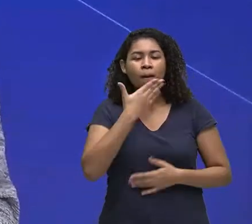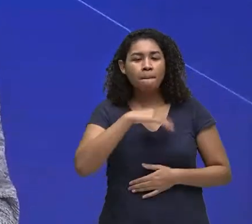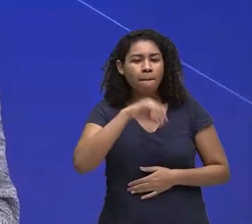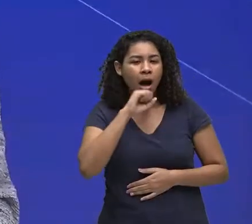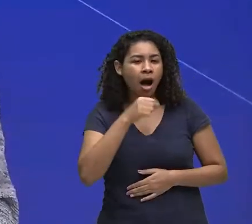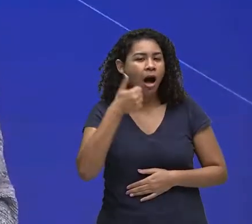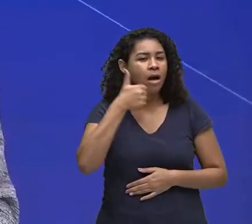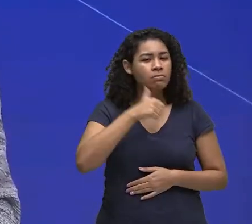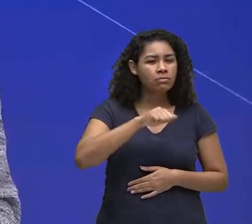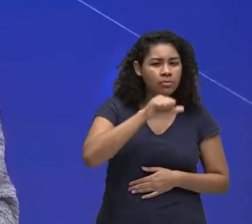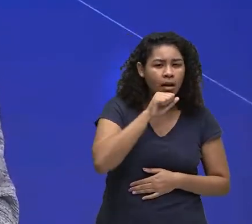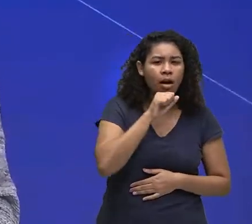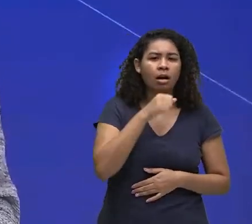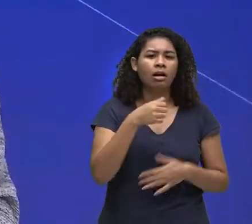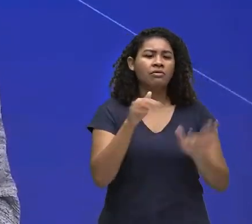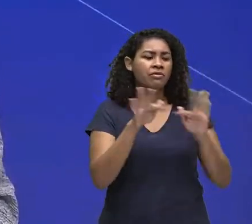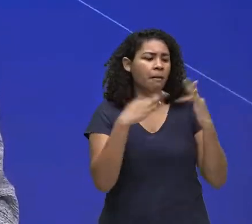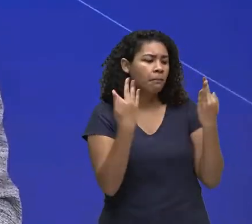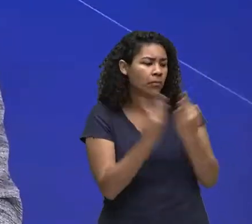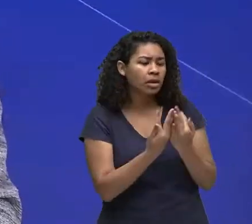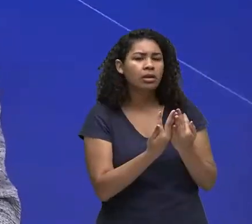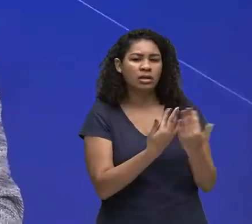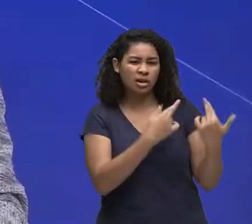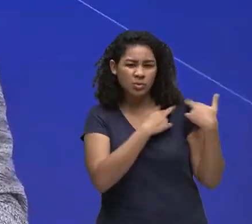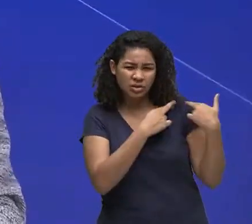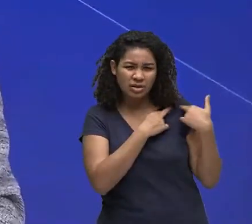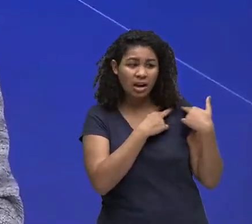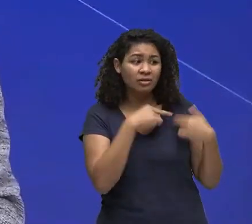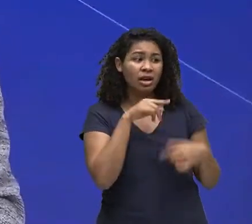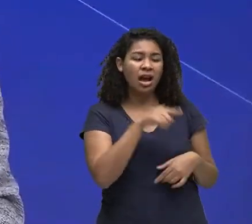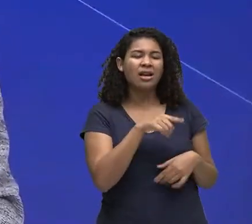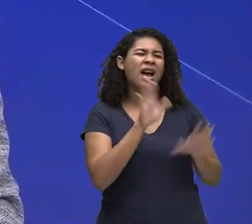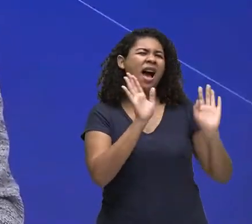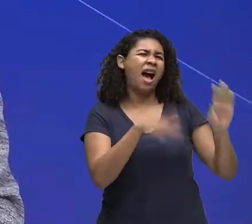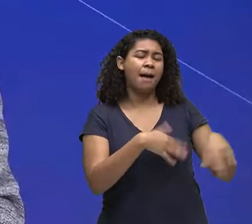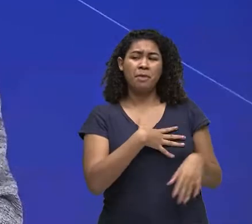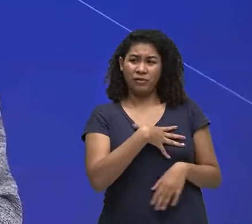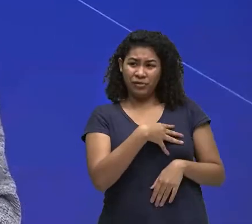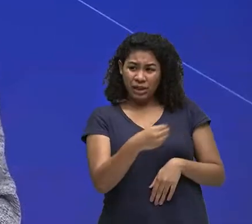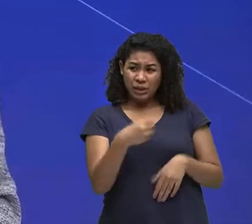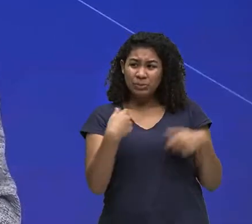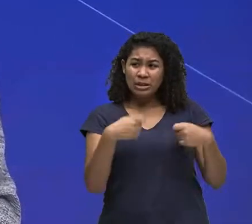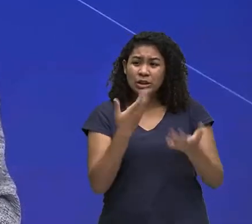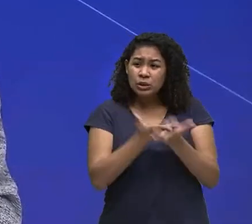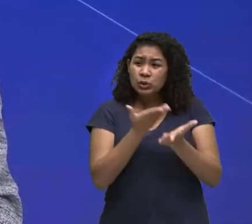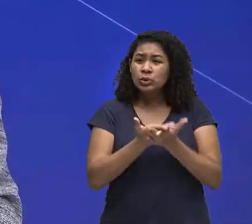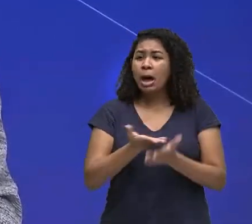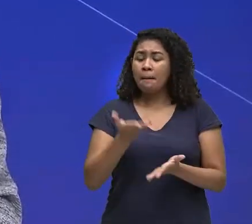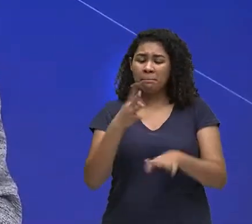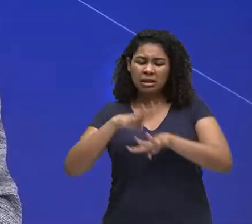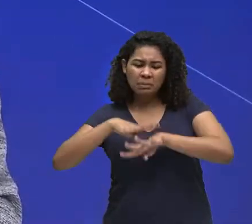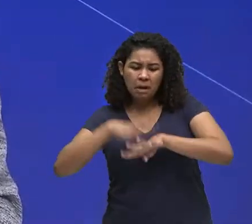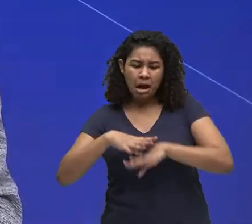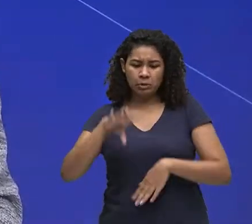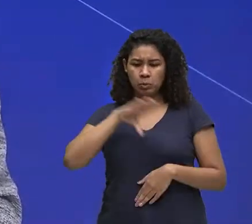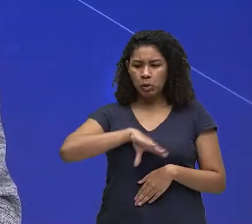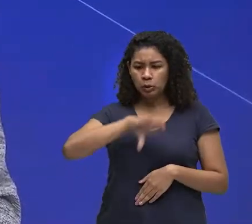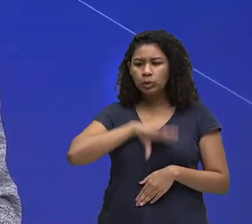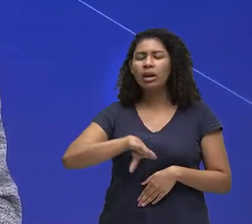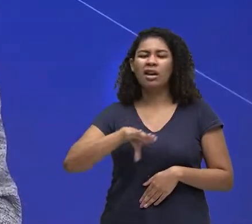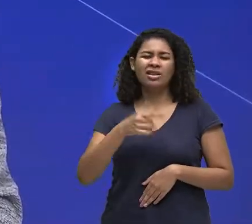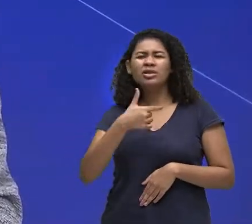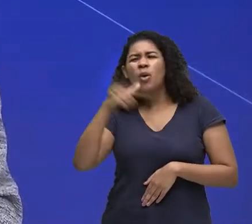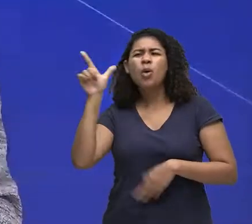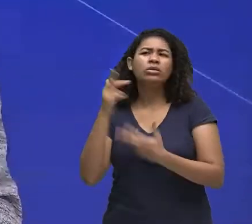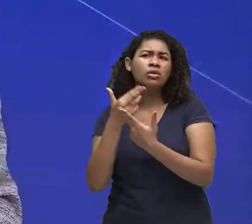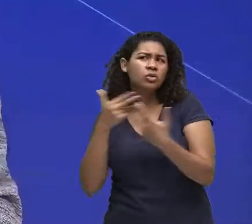dos responsáveis, que, não, meu filho precisa estudar isso, precisa estudar... Claro que precisa estudar matemática, português, todo